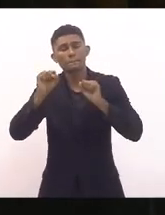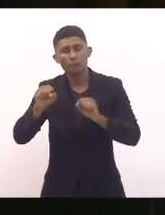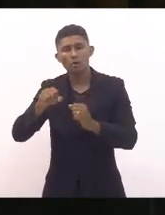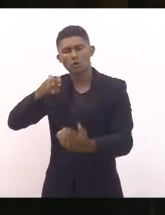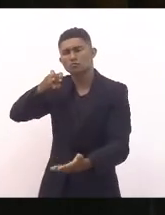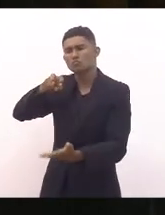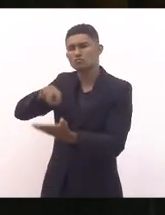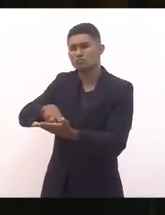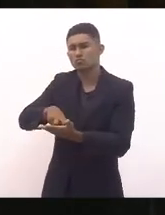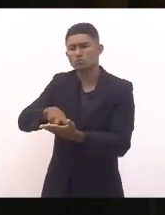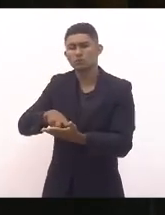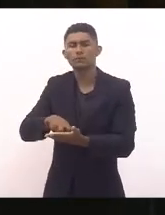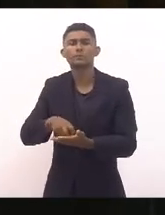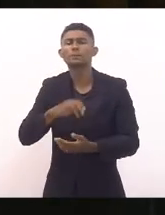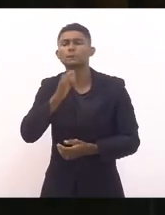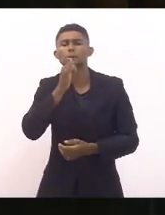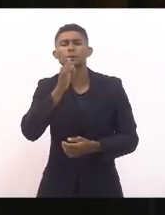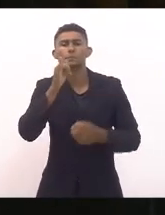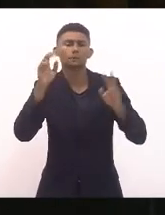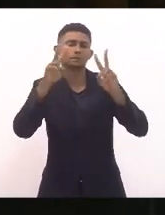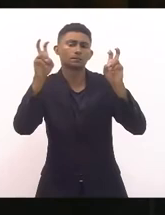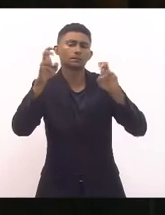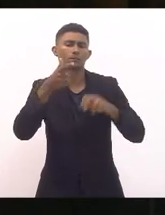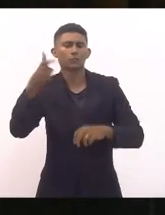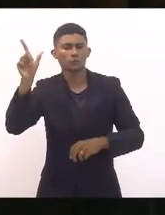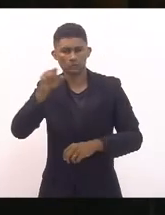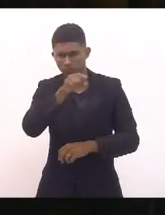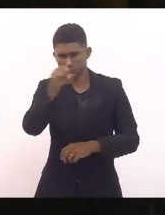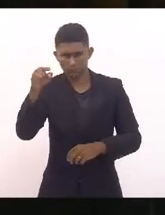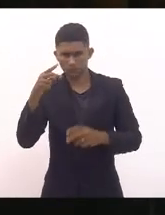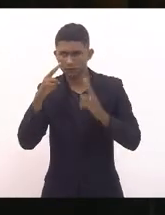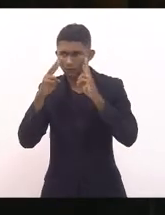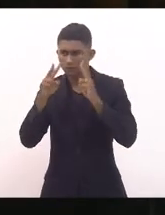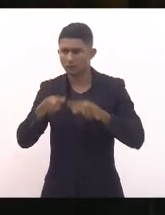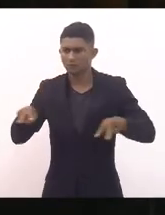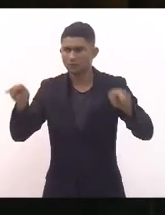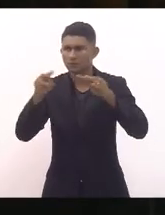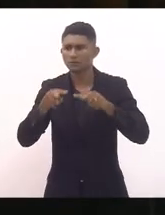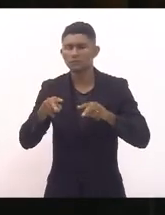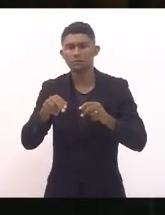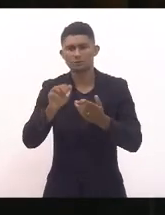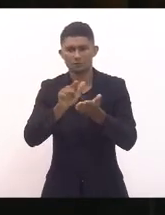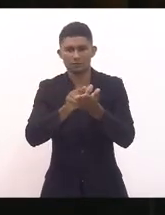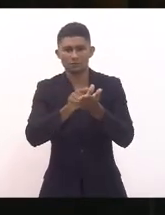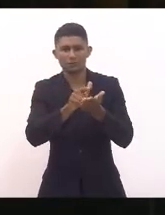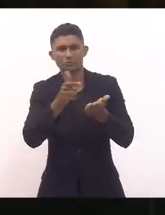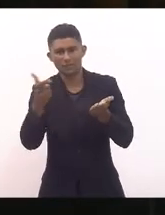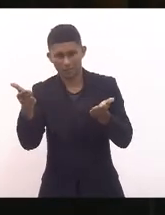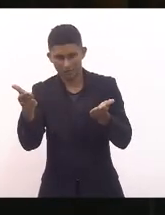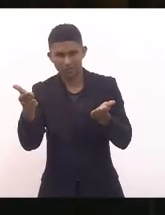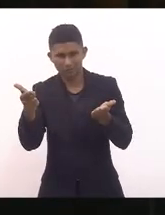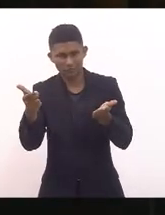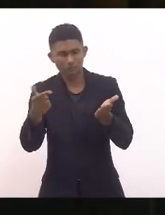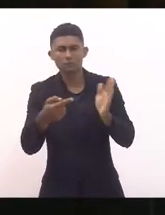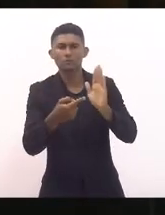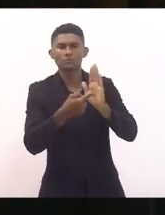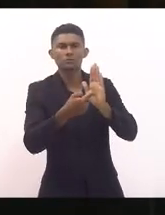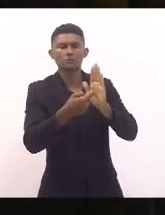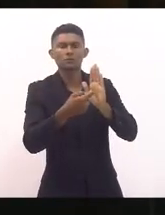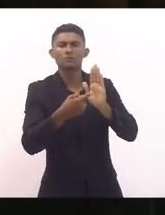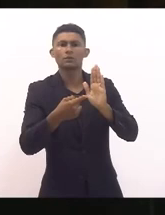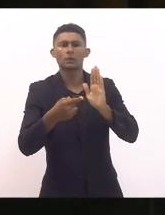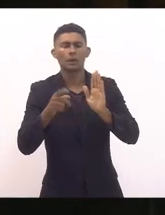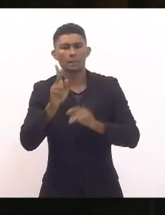um outro tema para vocês. Vocês observaram numa matéria jornalística aonde um professor em São João